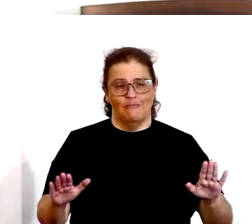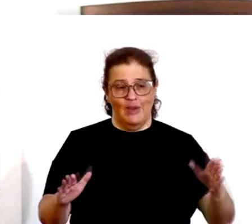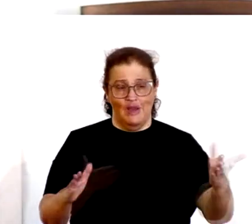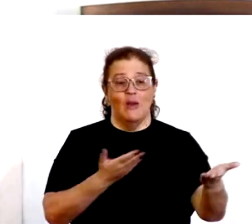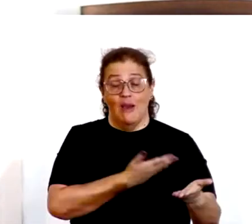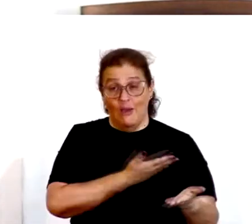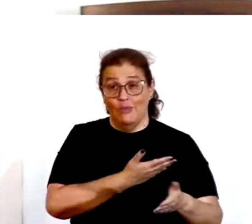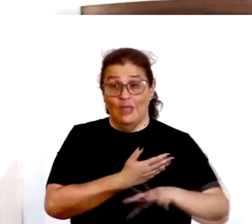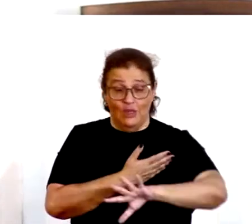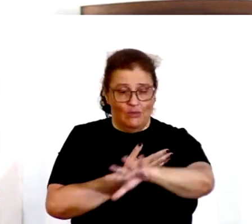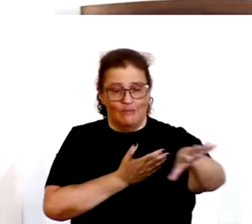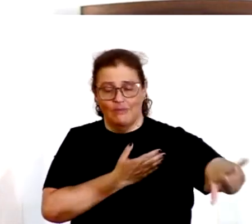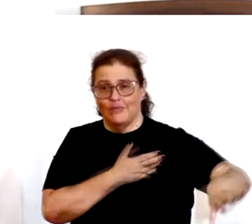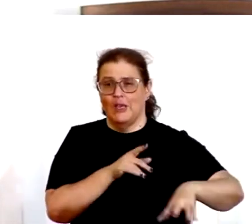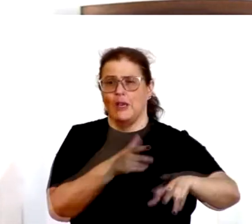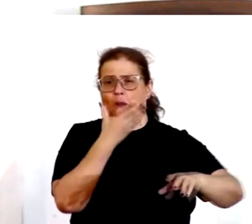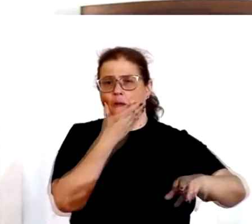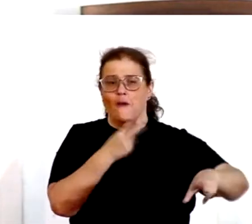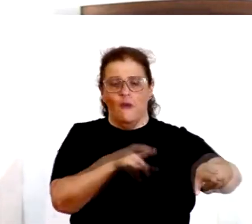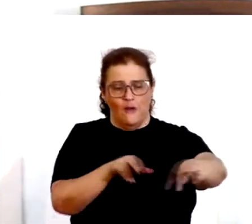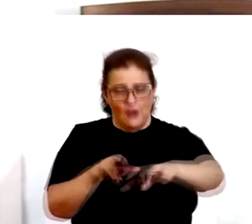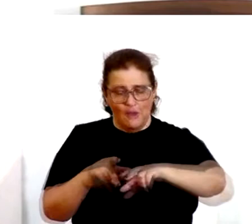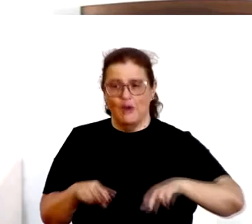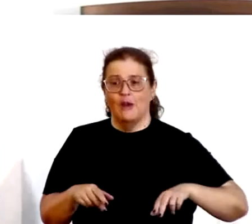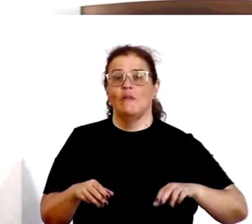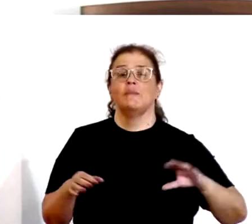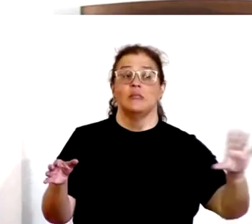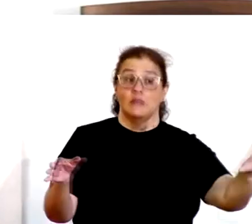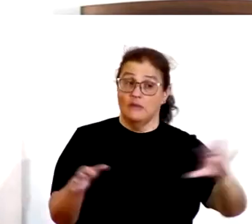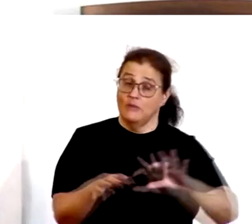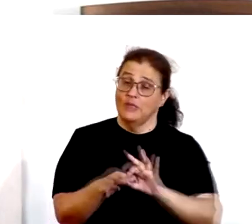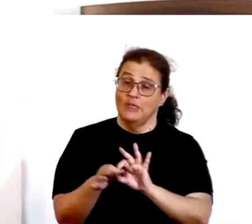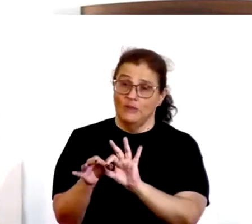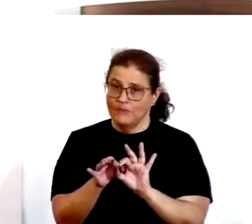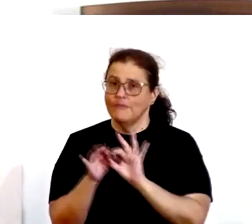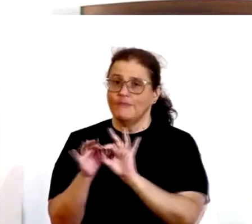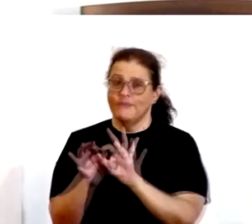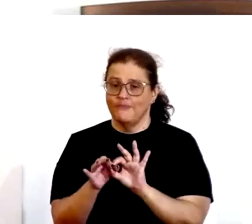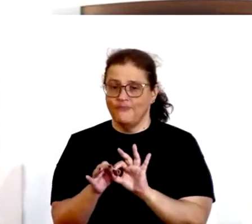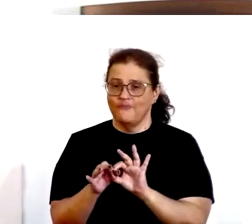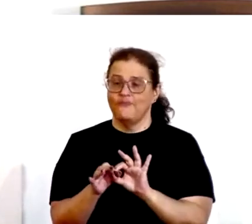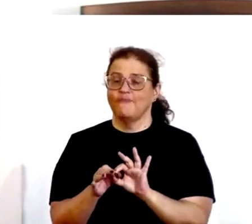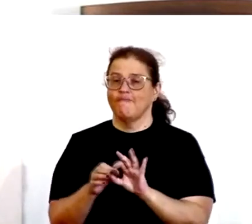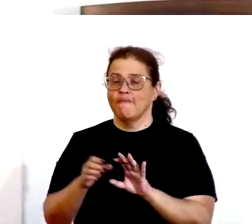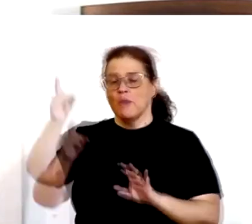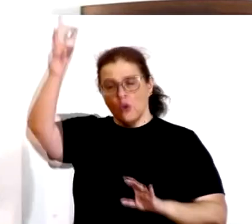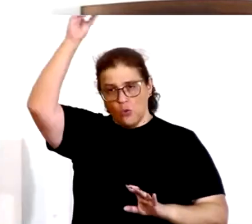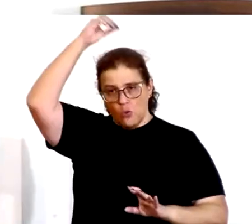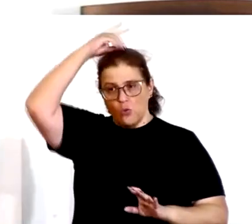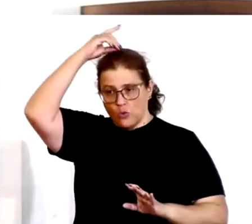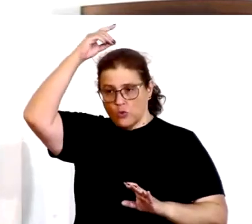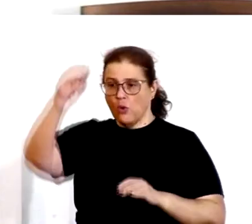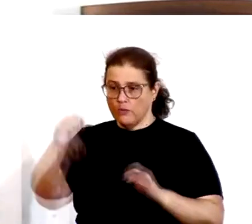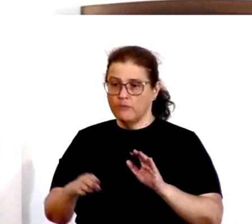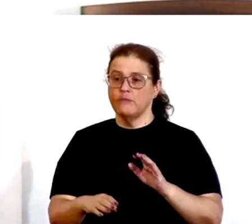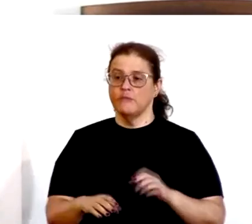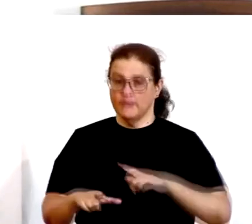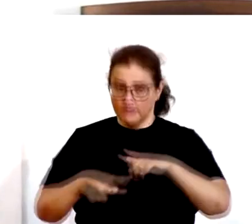precisam viver unidos. E de que modo vocês vão viver unidos? Exercendo o dom que Deus concedeu a